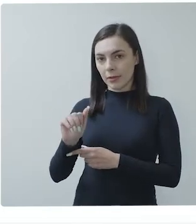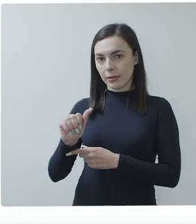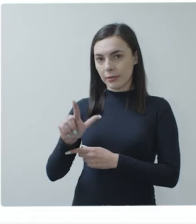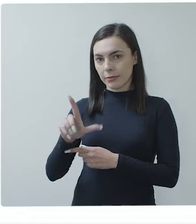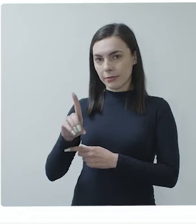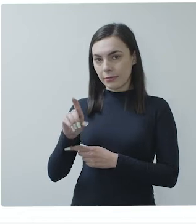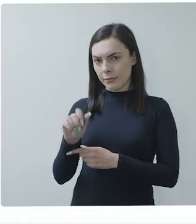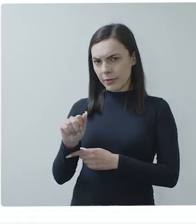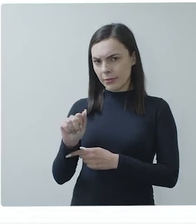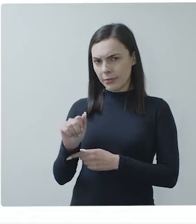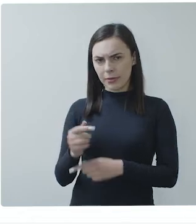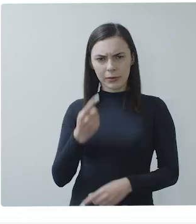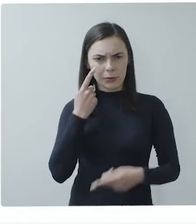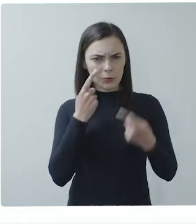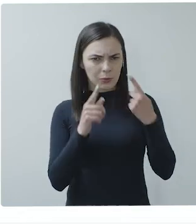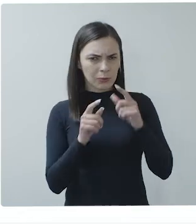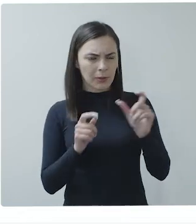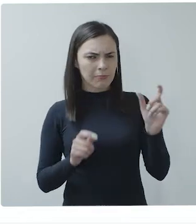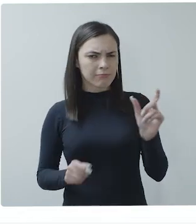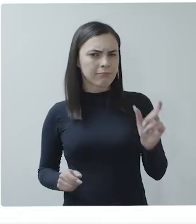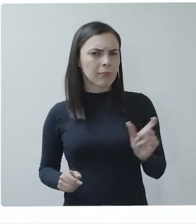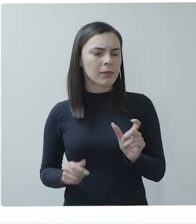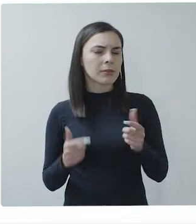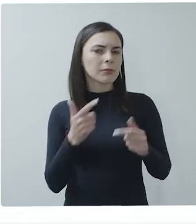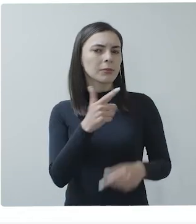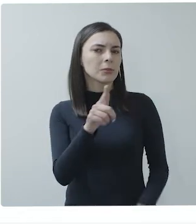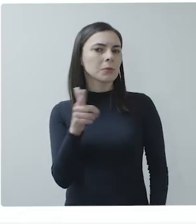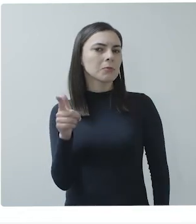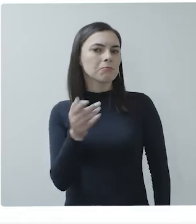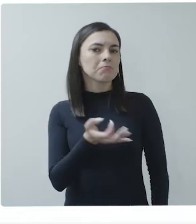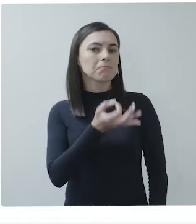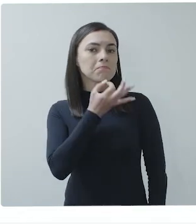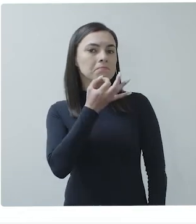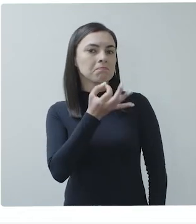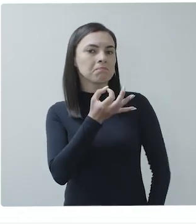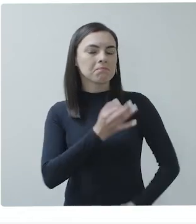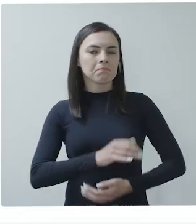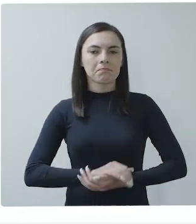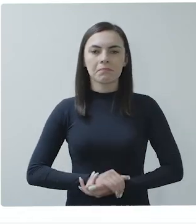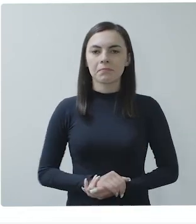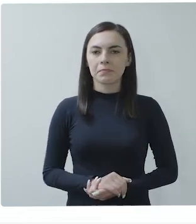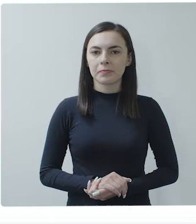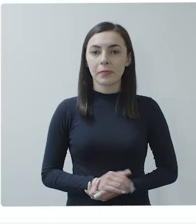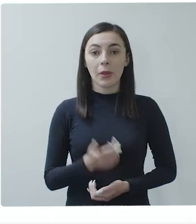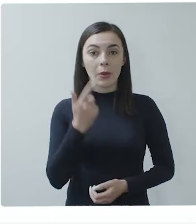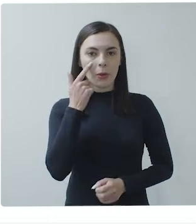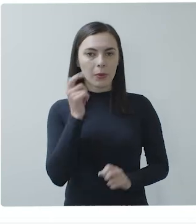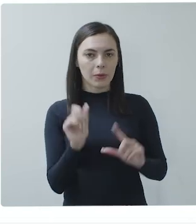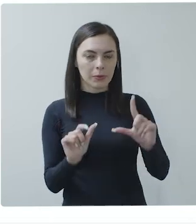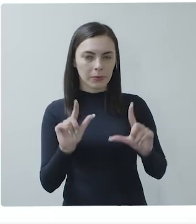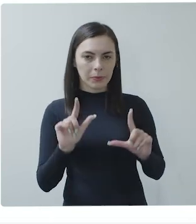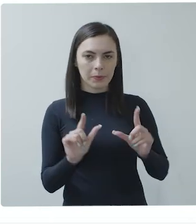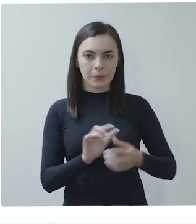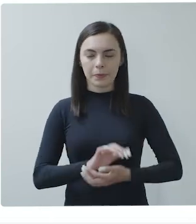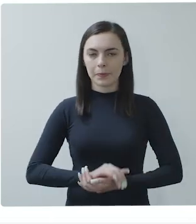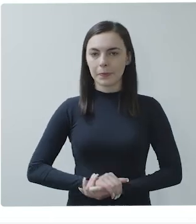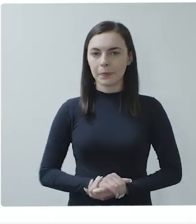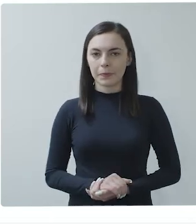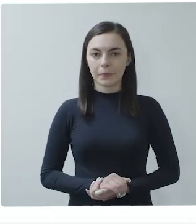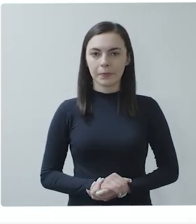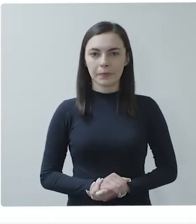palavra Mafalda, descobrir outras palavras? O que que vocês acham? Olhando na tela com a